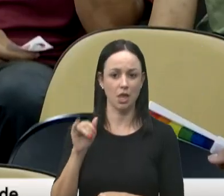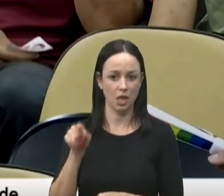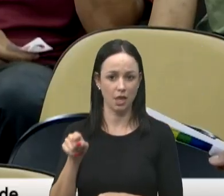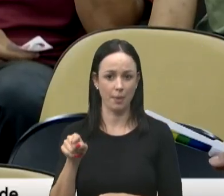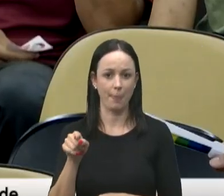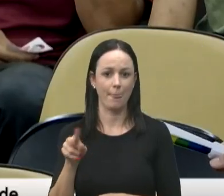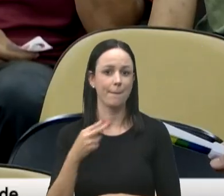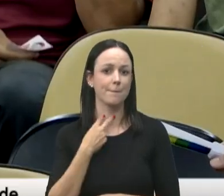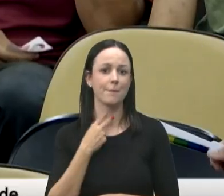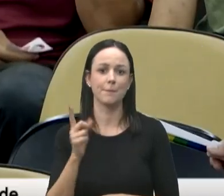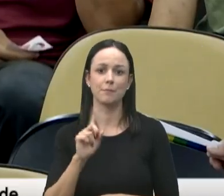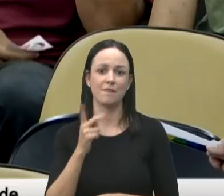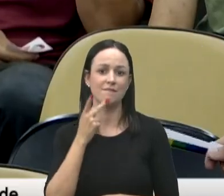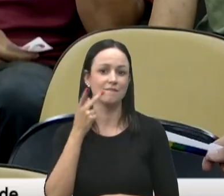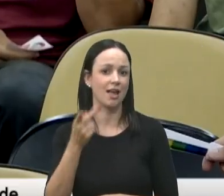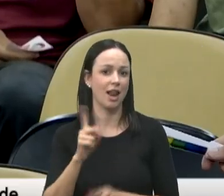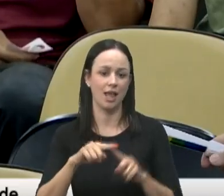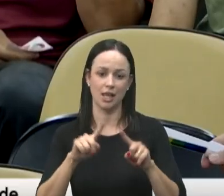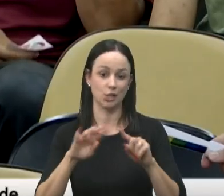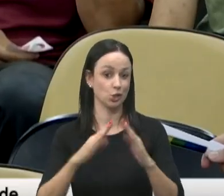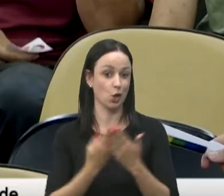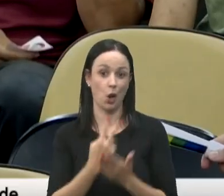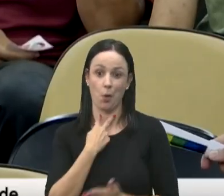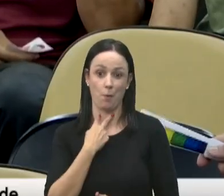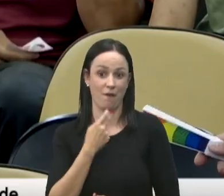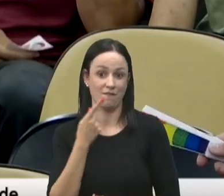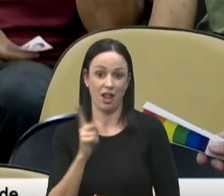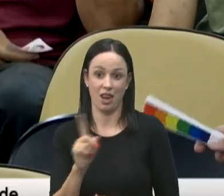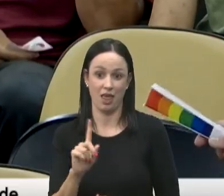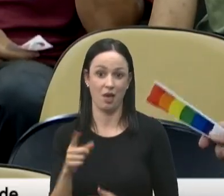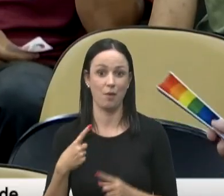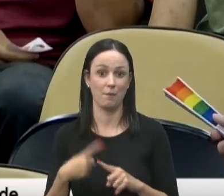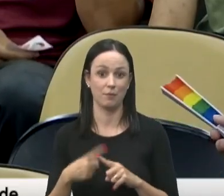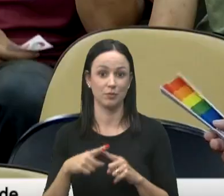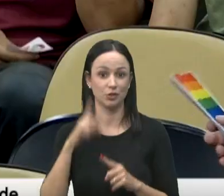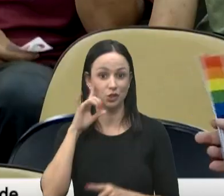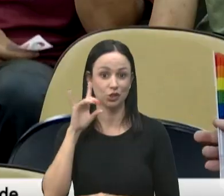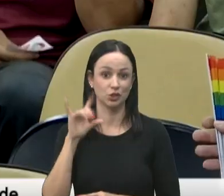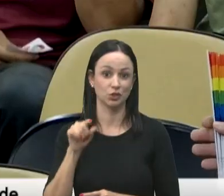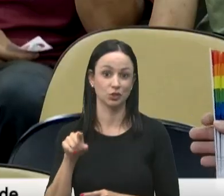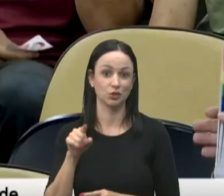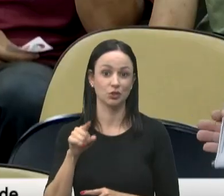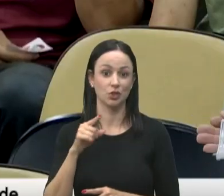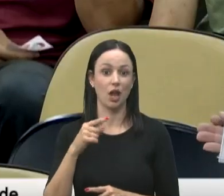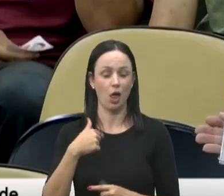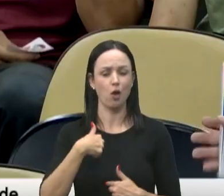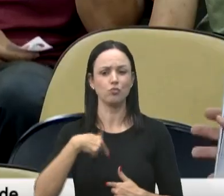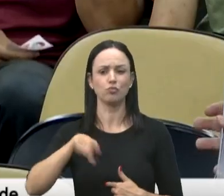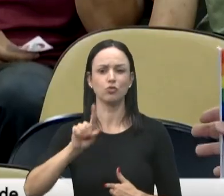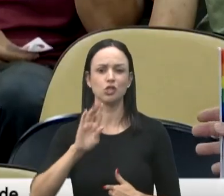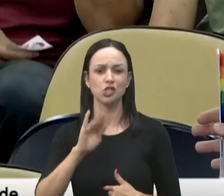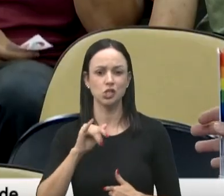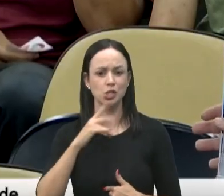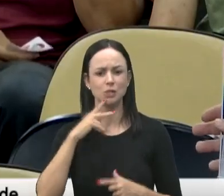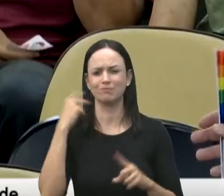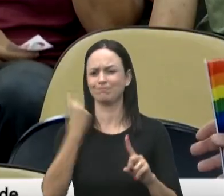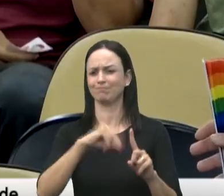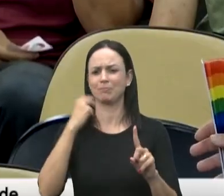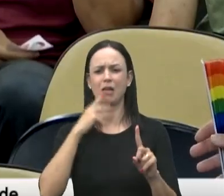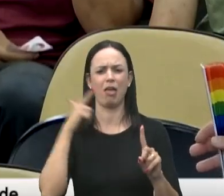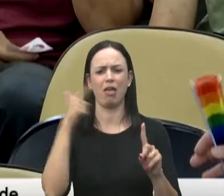não podia falar isso na escola. Porque no dia que ele se assumiu, ele virou chacota para a escola